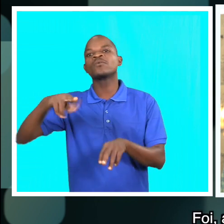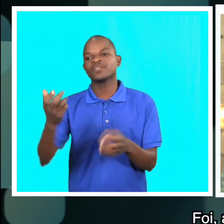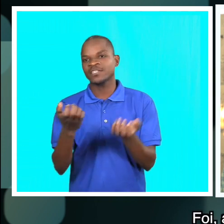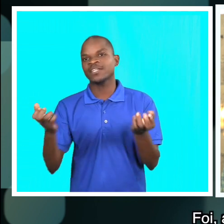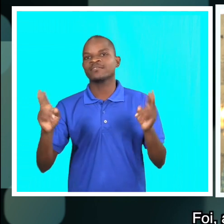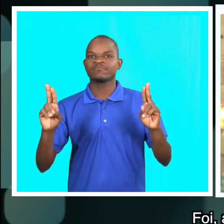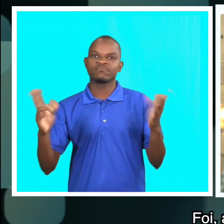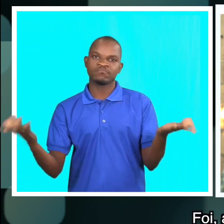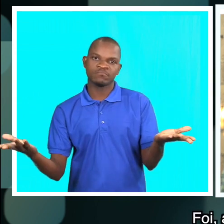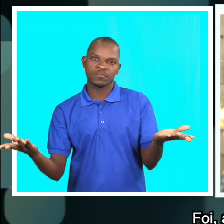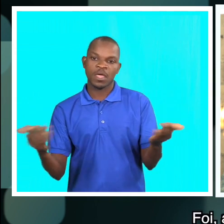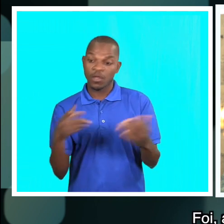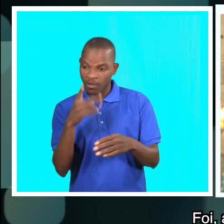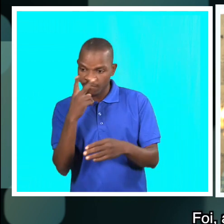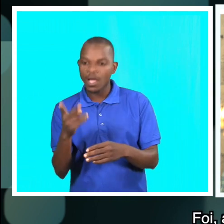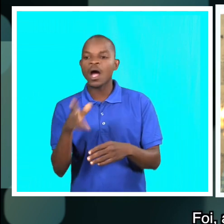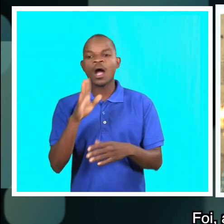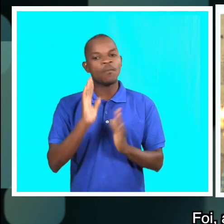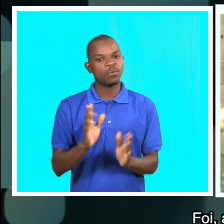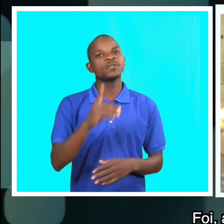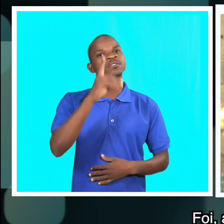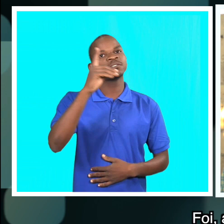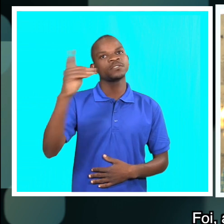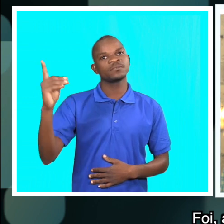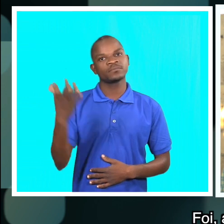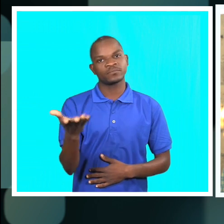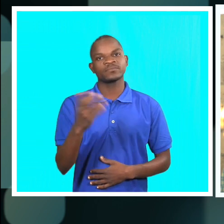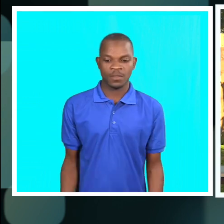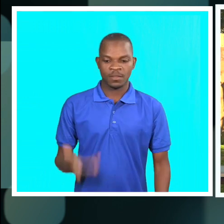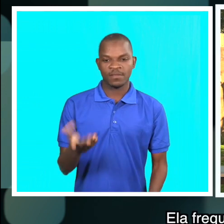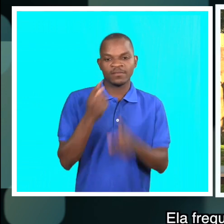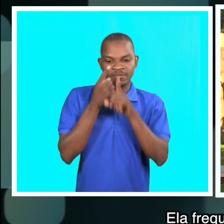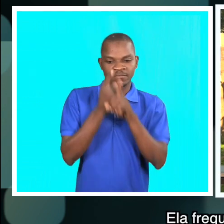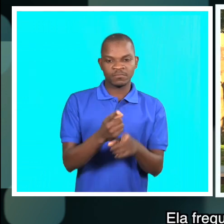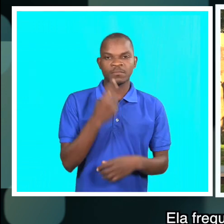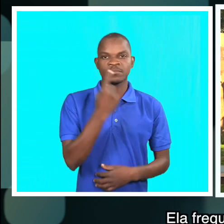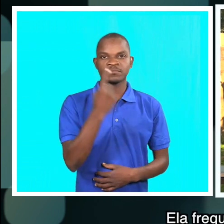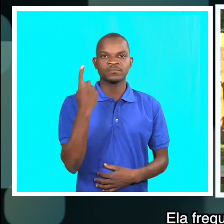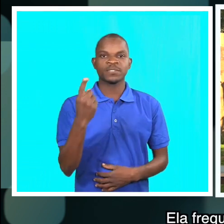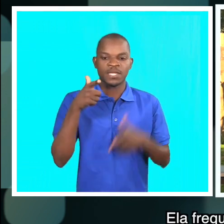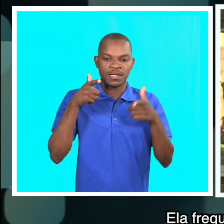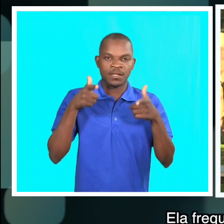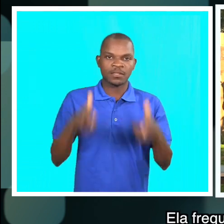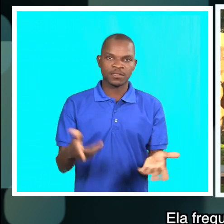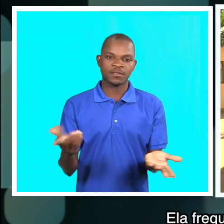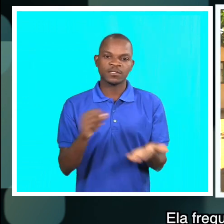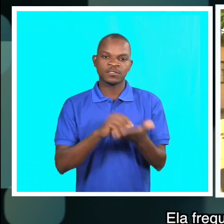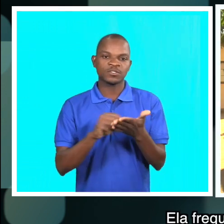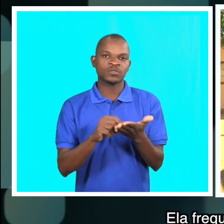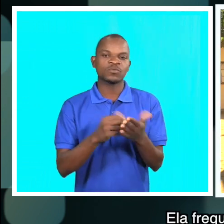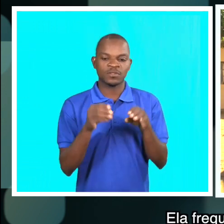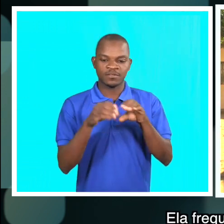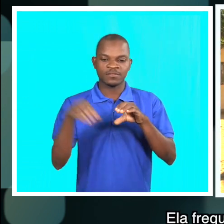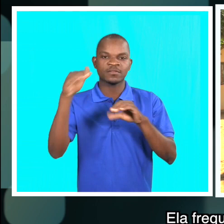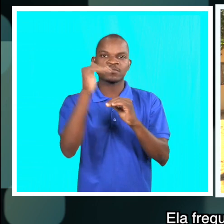Foi a partir disso muito quando vimos que ela tem uma deficiência. Ela frequenta a décima primeira